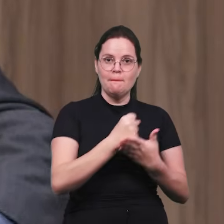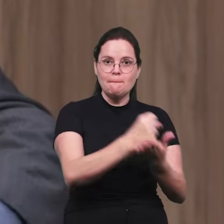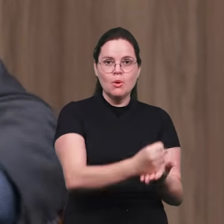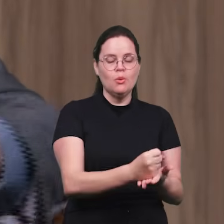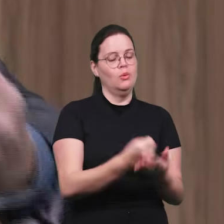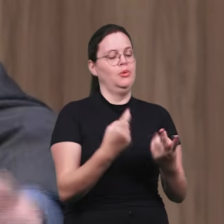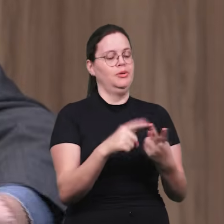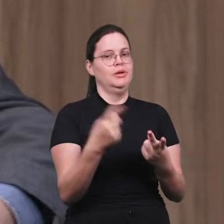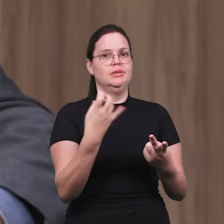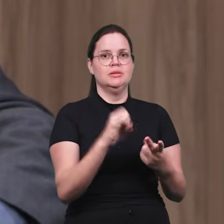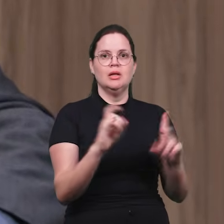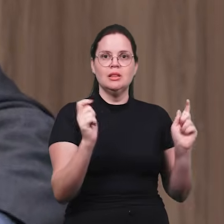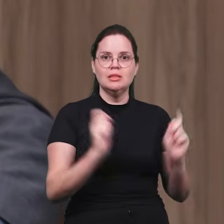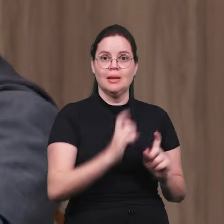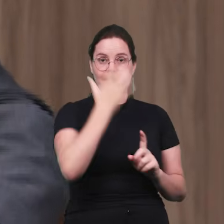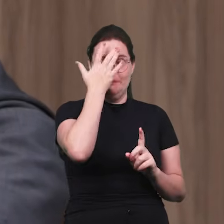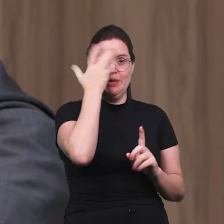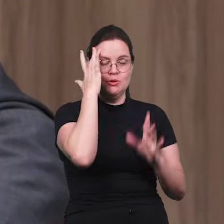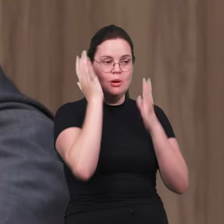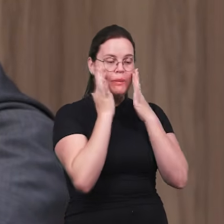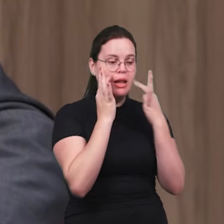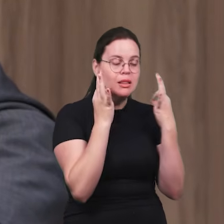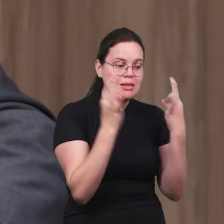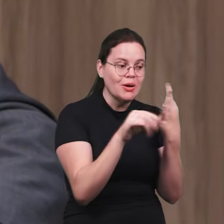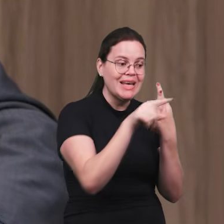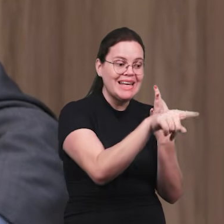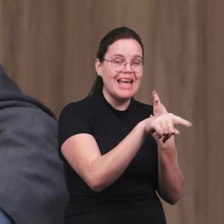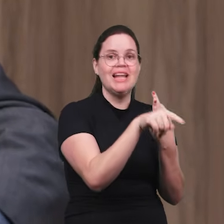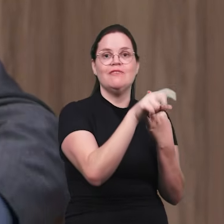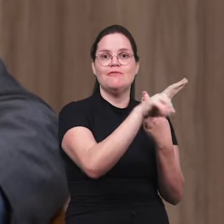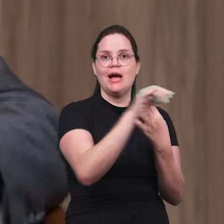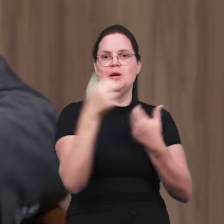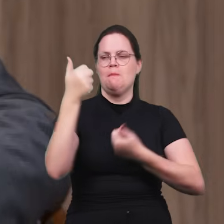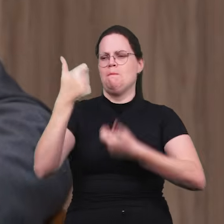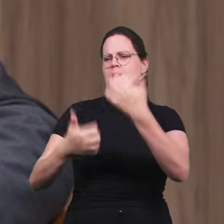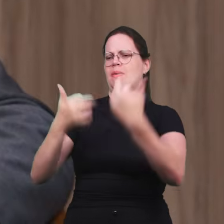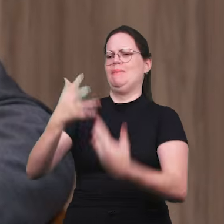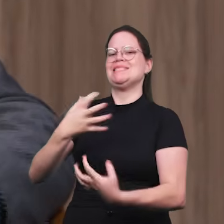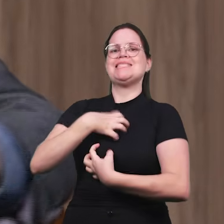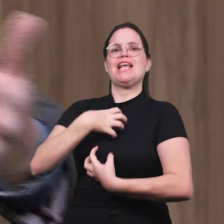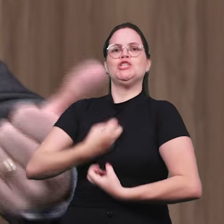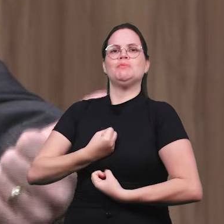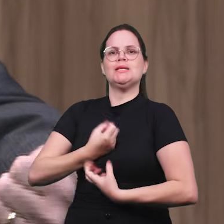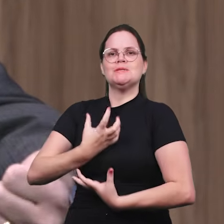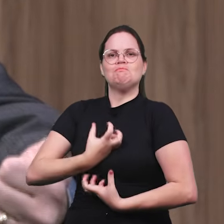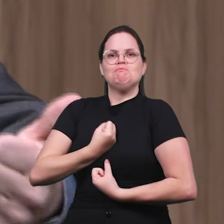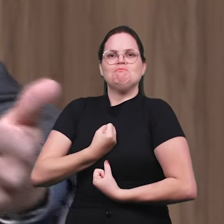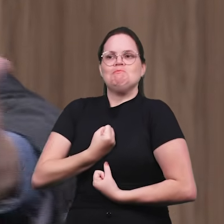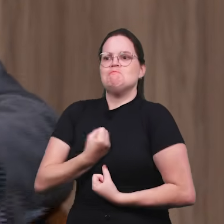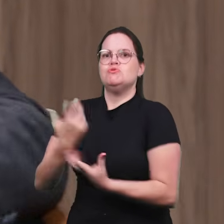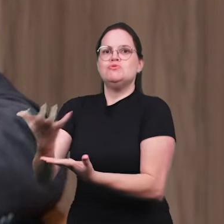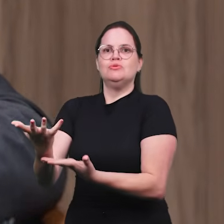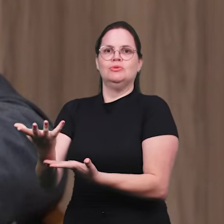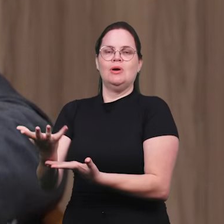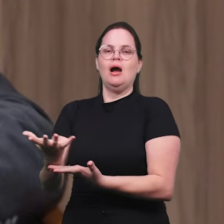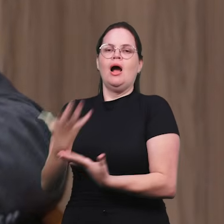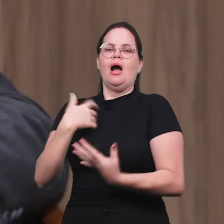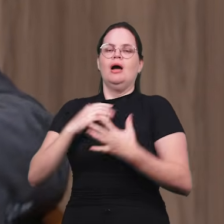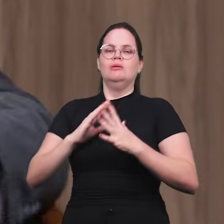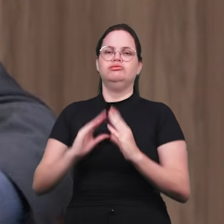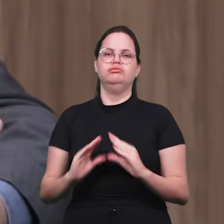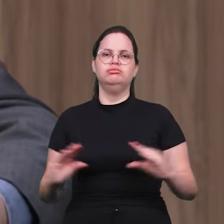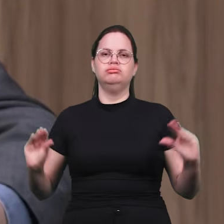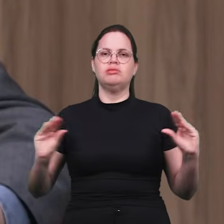esse suporte de poder falar, de dizer exatamente aquilo que ele está sentindo, isso ameniza muito, ameniza os sintomas, ameniza a